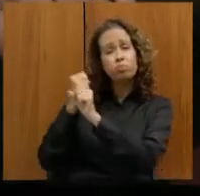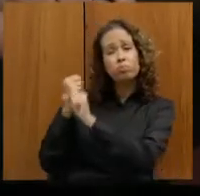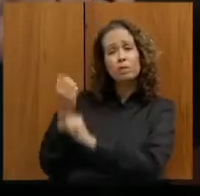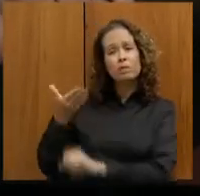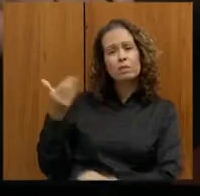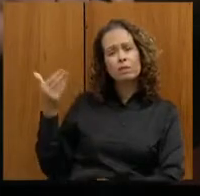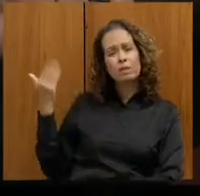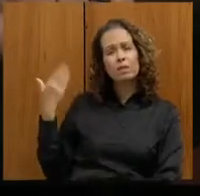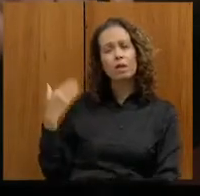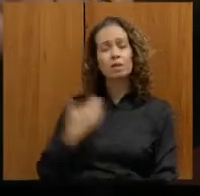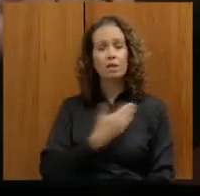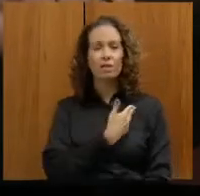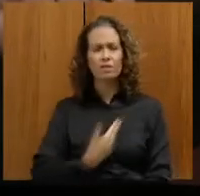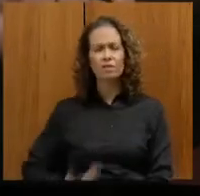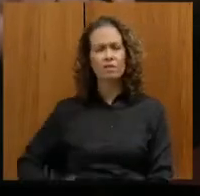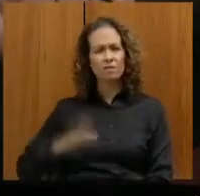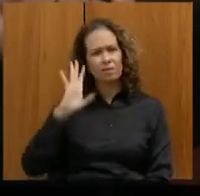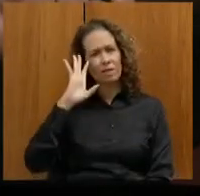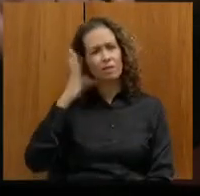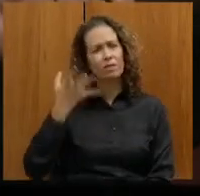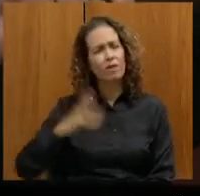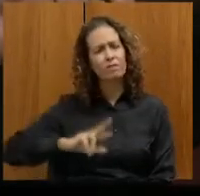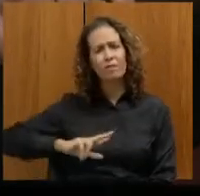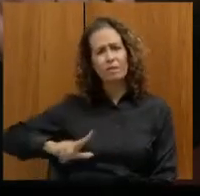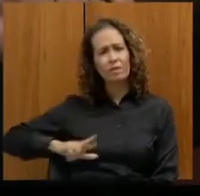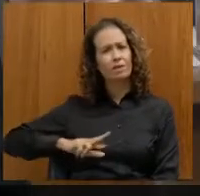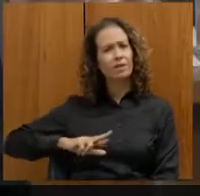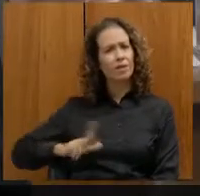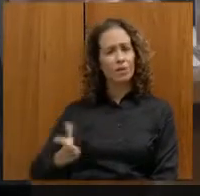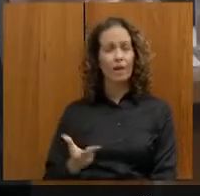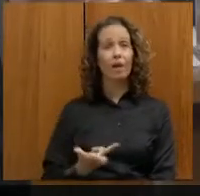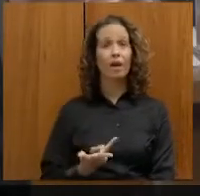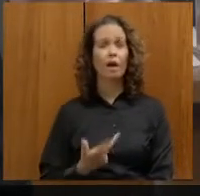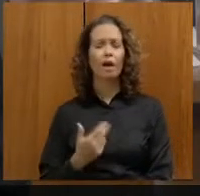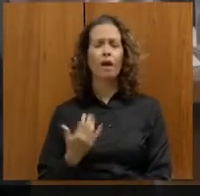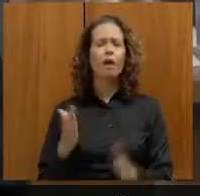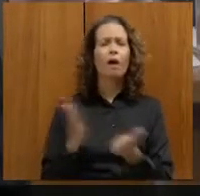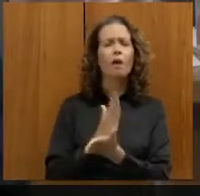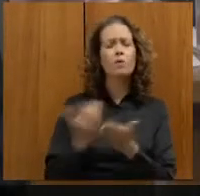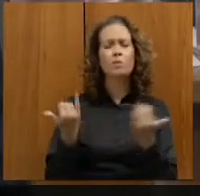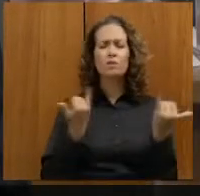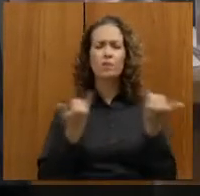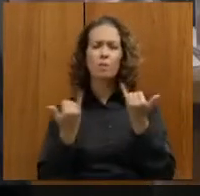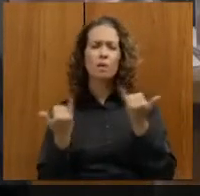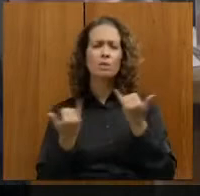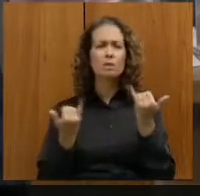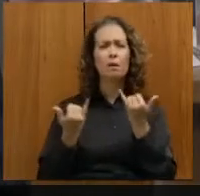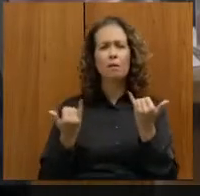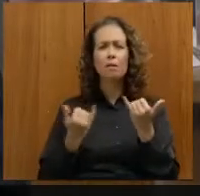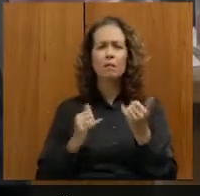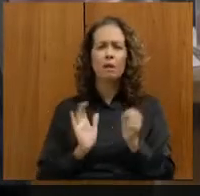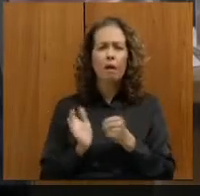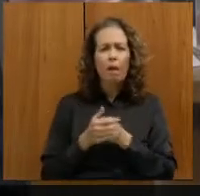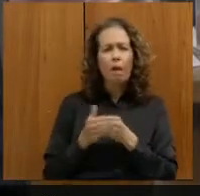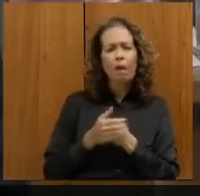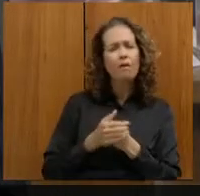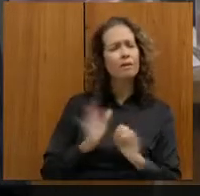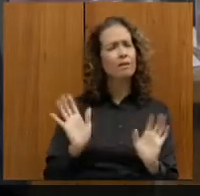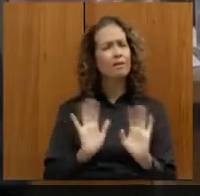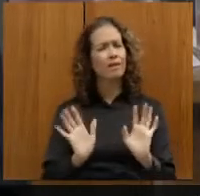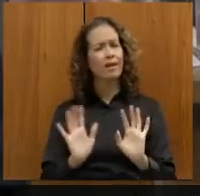não foi isso que o vendo que definiu o sigilo de algumas informações não foi insisto não é uma inovação do